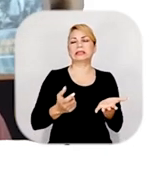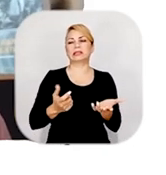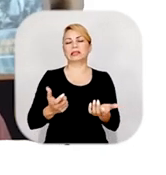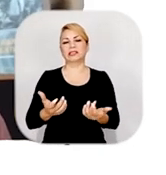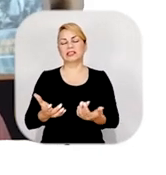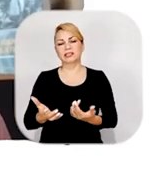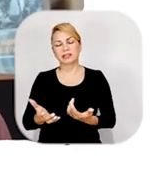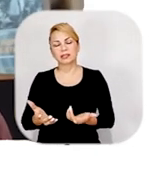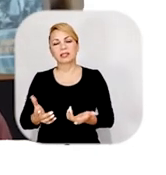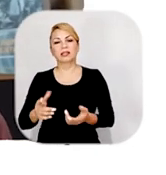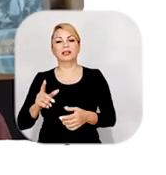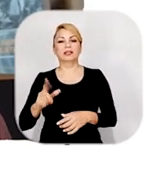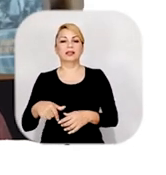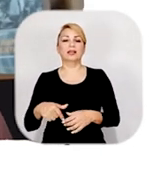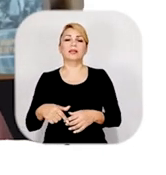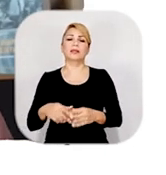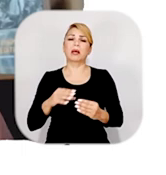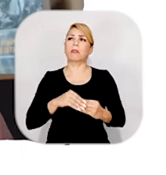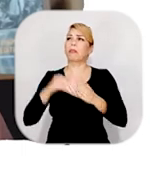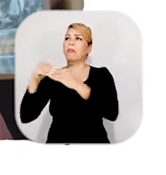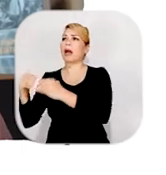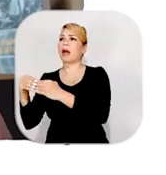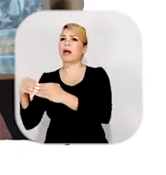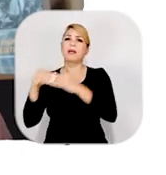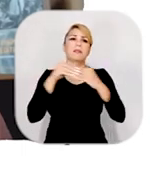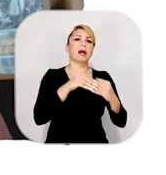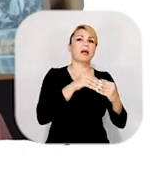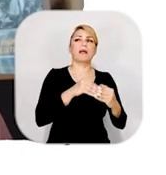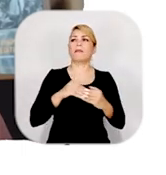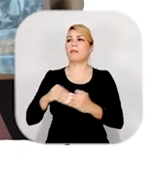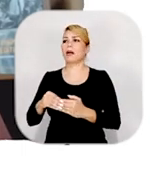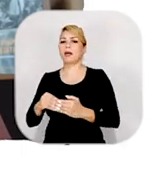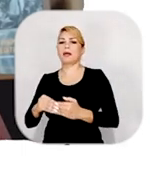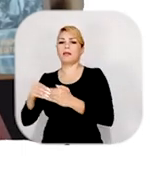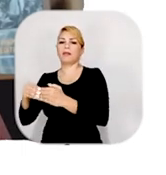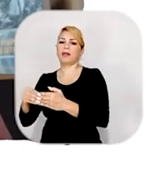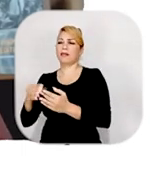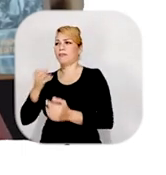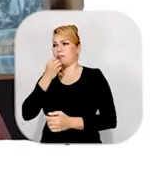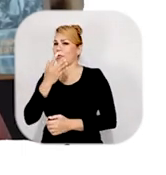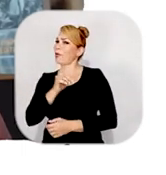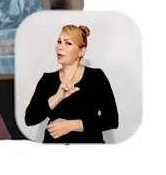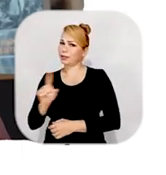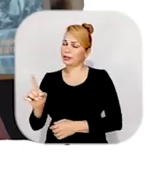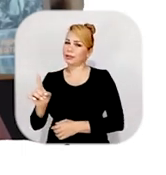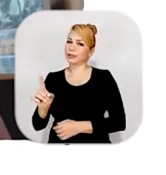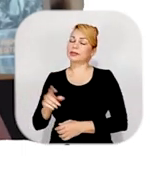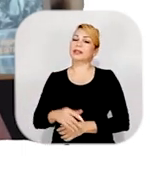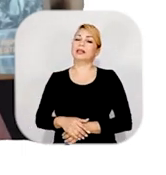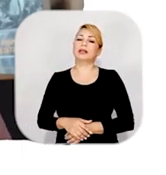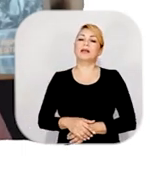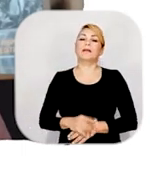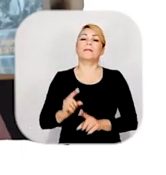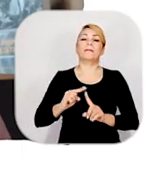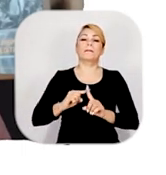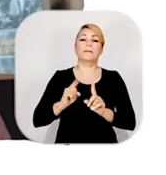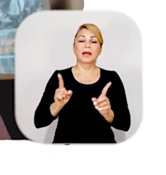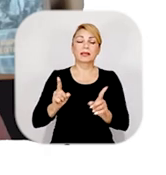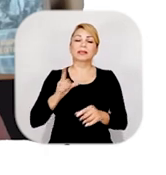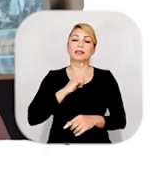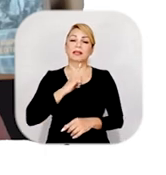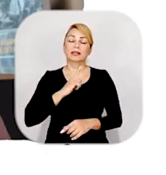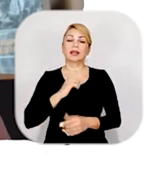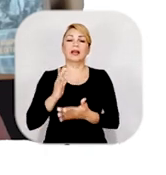a toda essa saga, né? Ela não é muito boa. Então, nós, assim, agora no livro tem o Pencard,